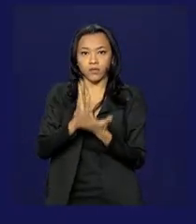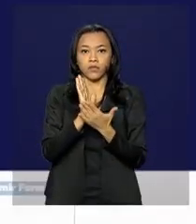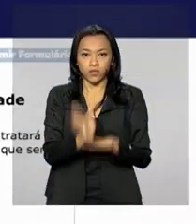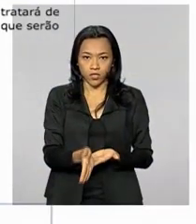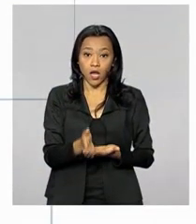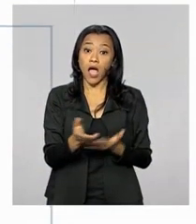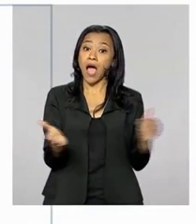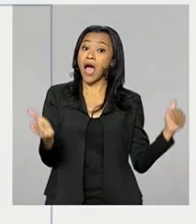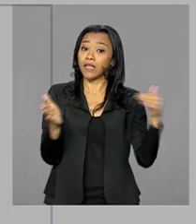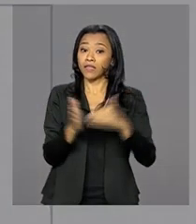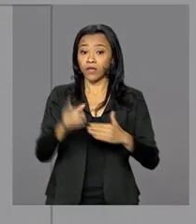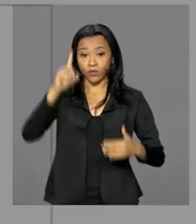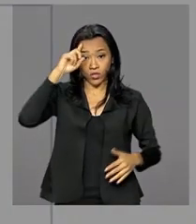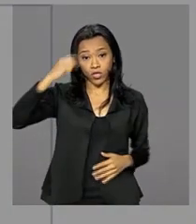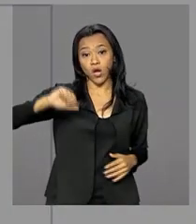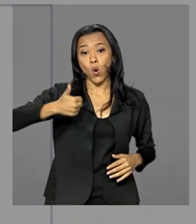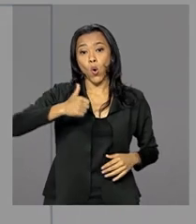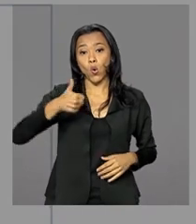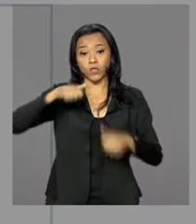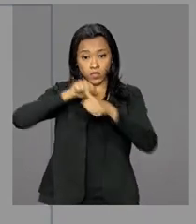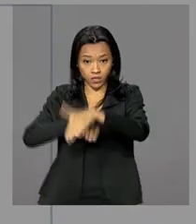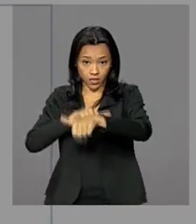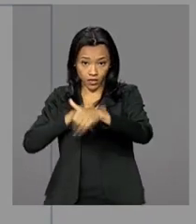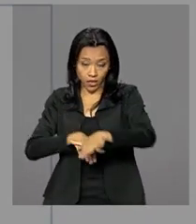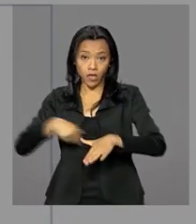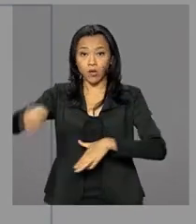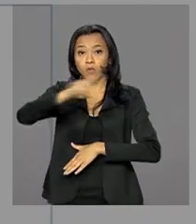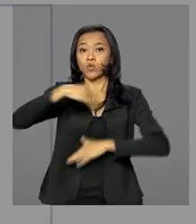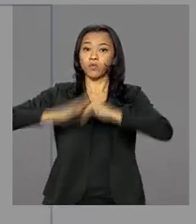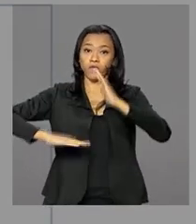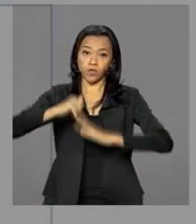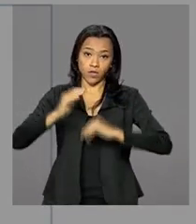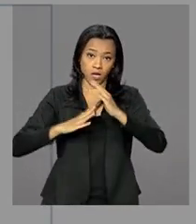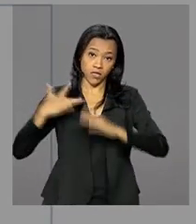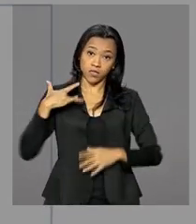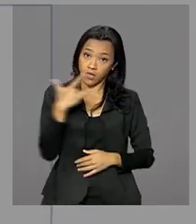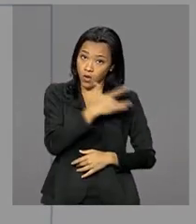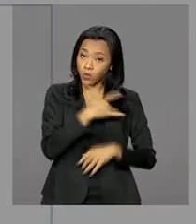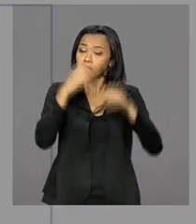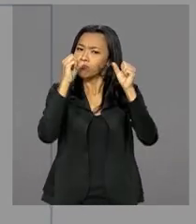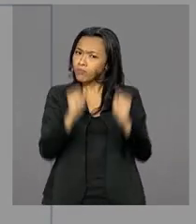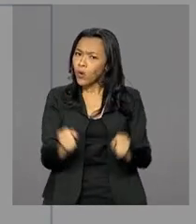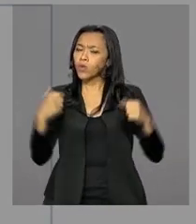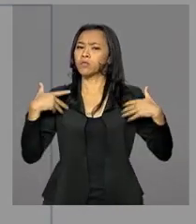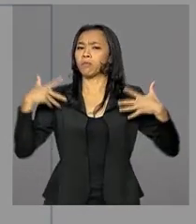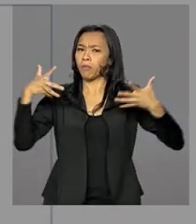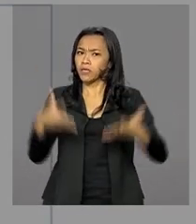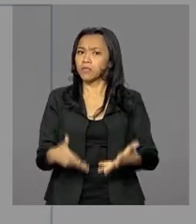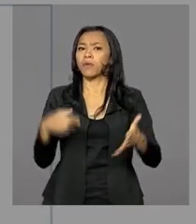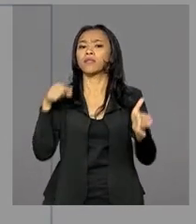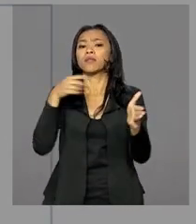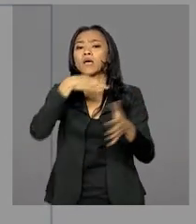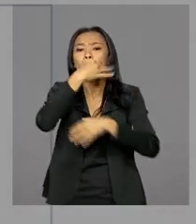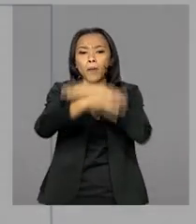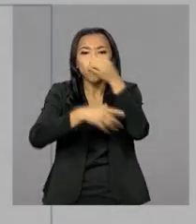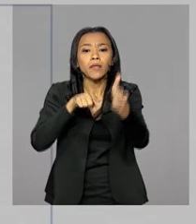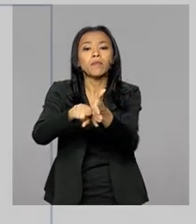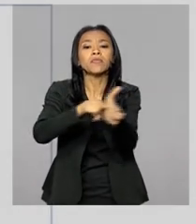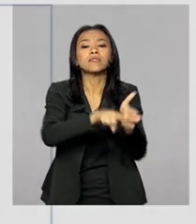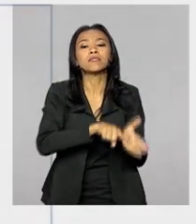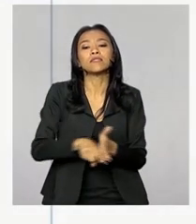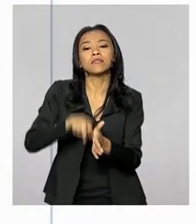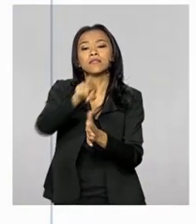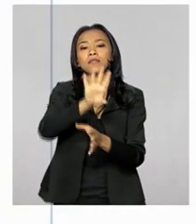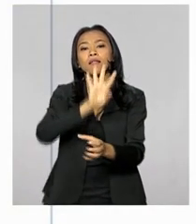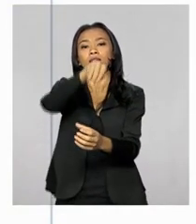dia 11 de setembro, a população e os profissionais de saúde podem participar da enquete publicada na página do Ministério da